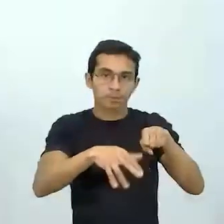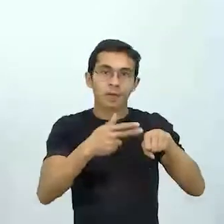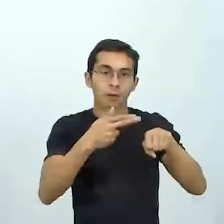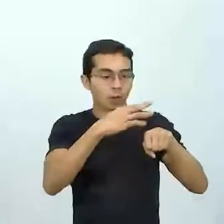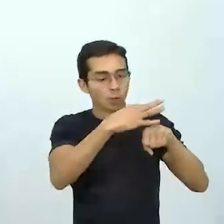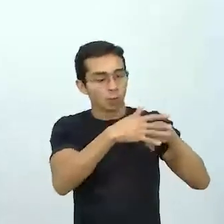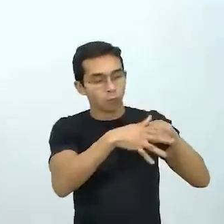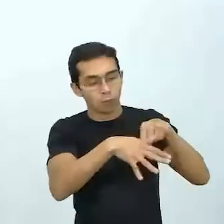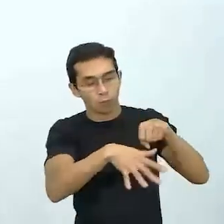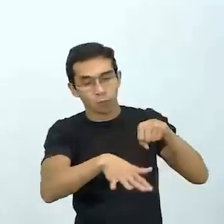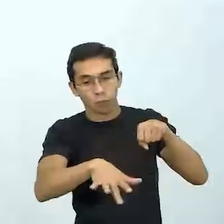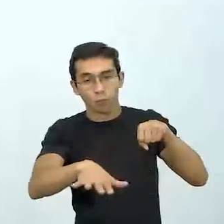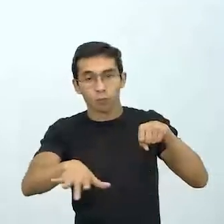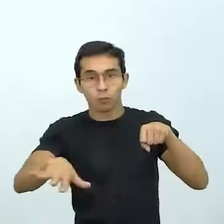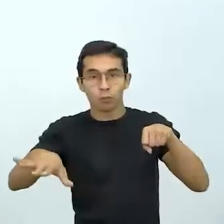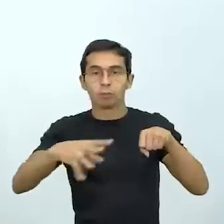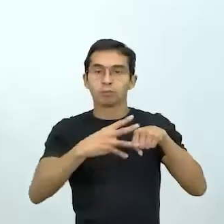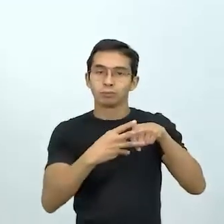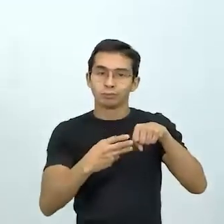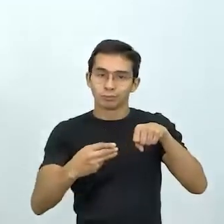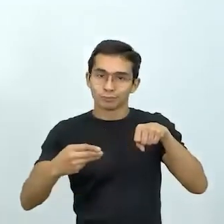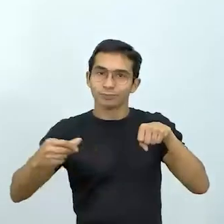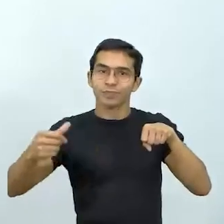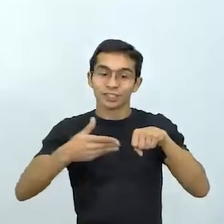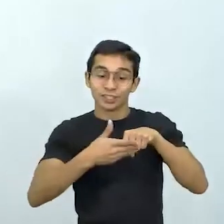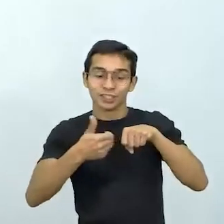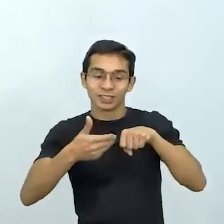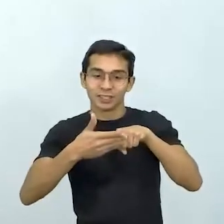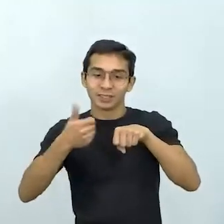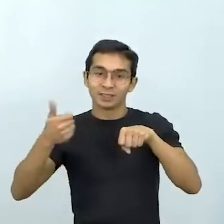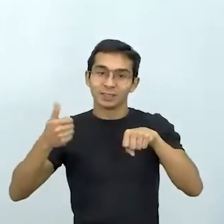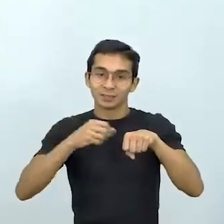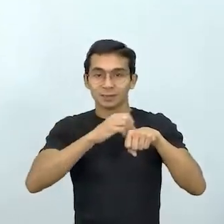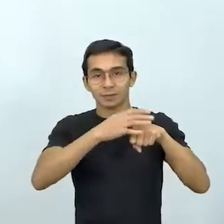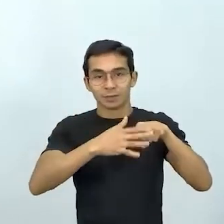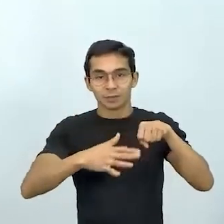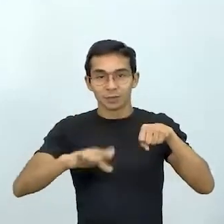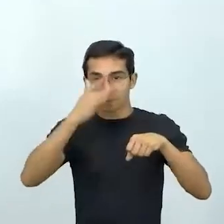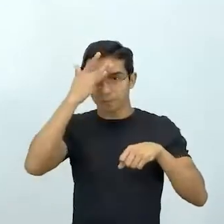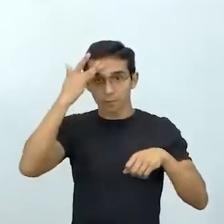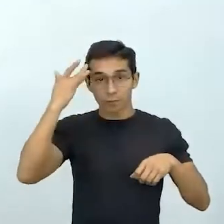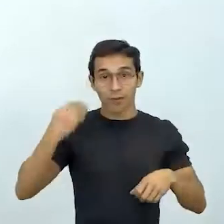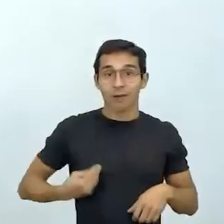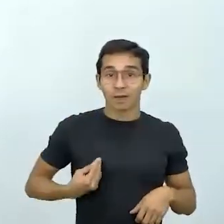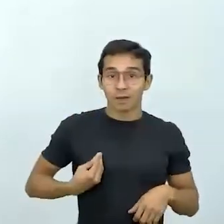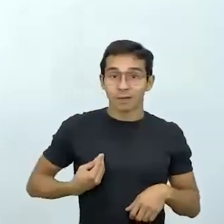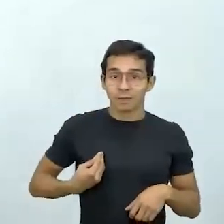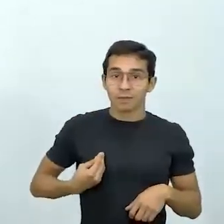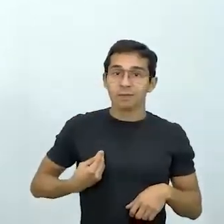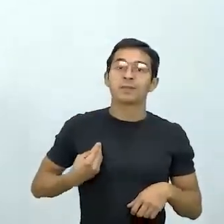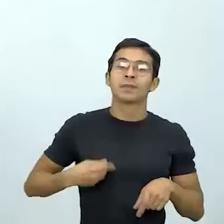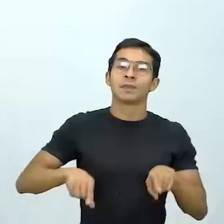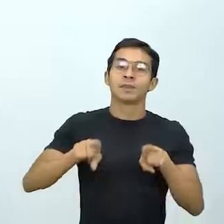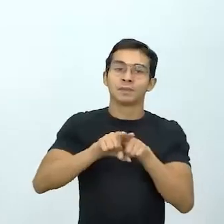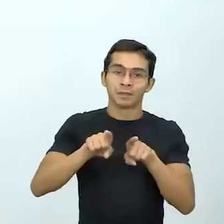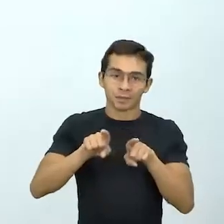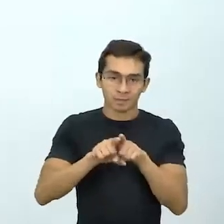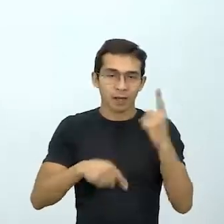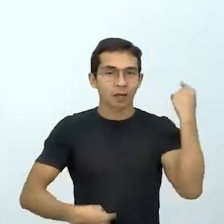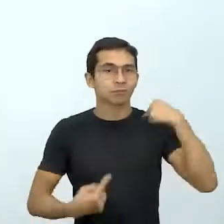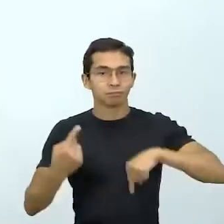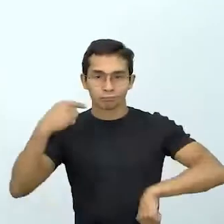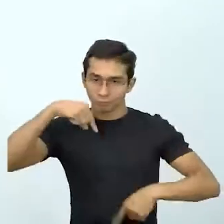seu destino biogeoquímico, né? Fazendo com que ele passe por meio dos seres vivos, saindo do meio geológico, certo?